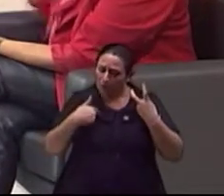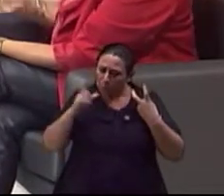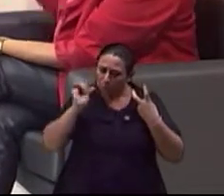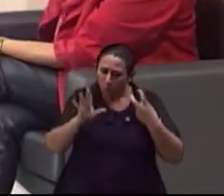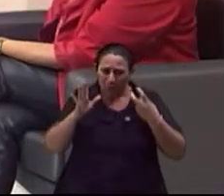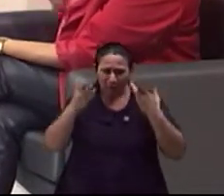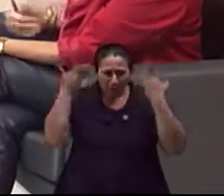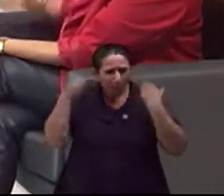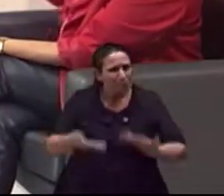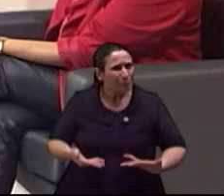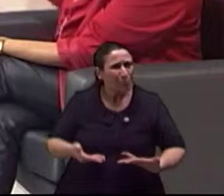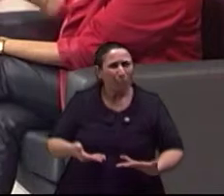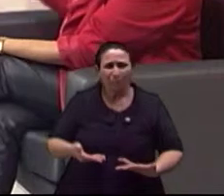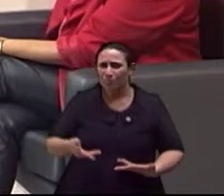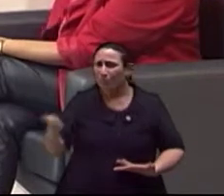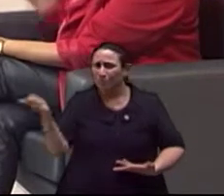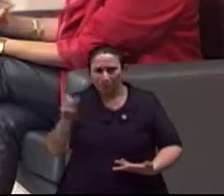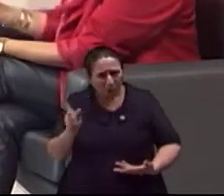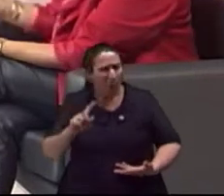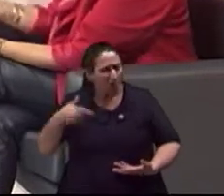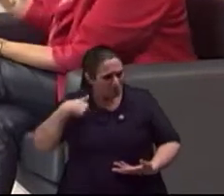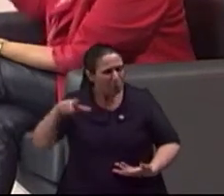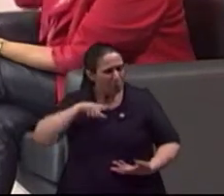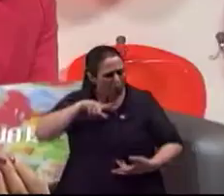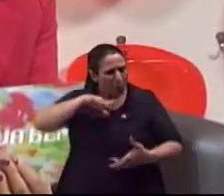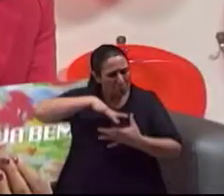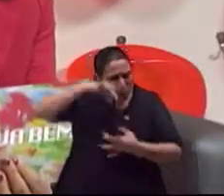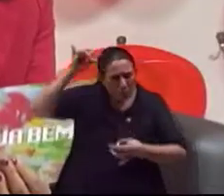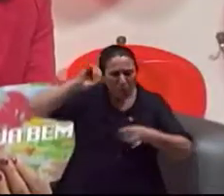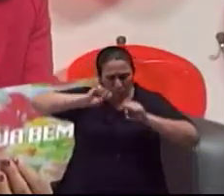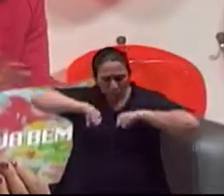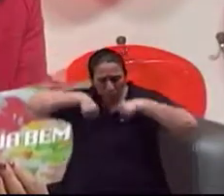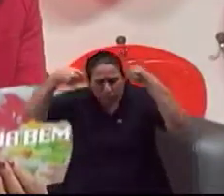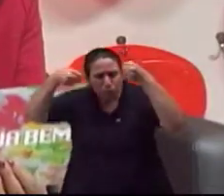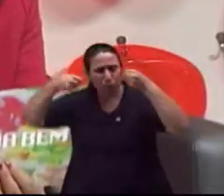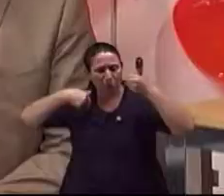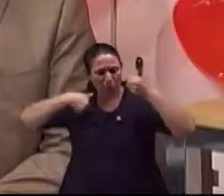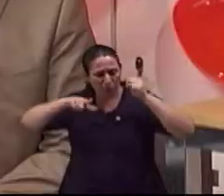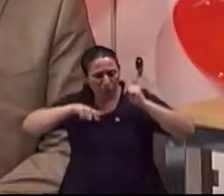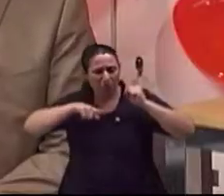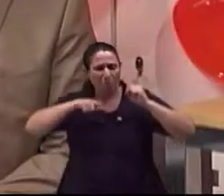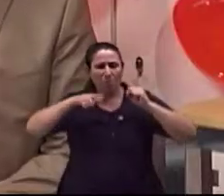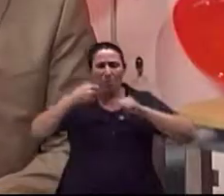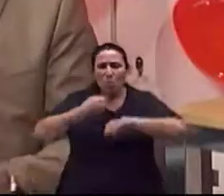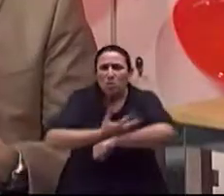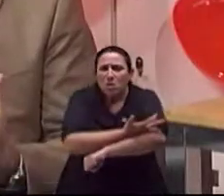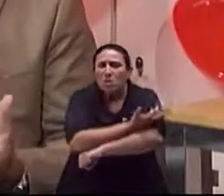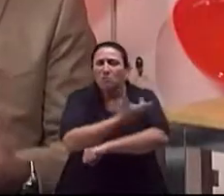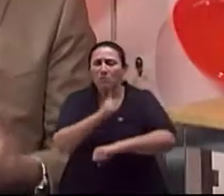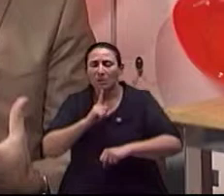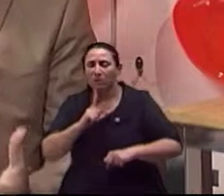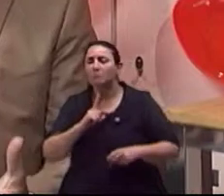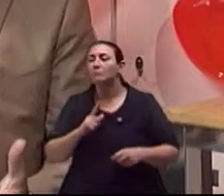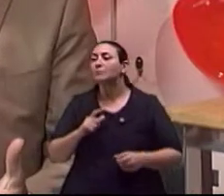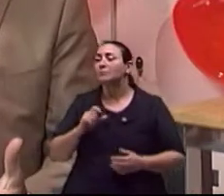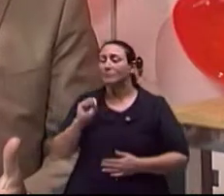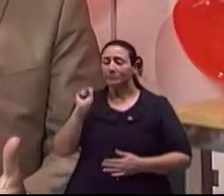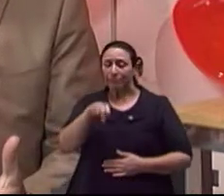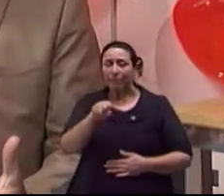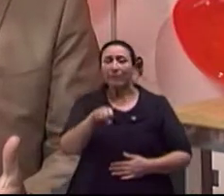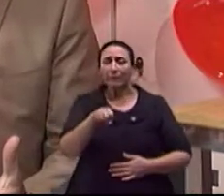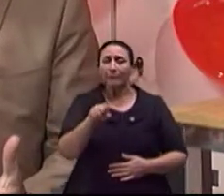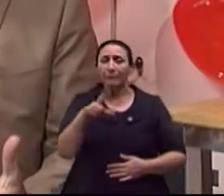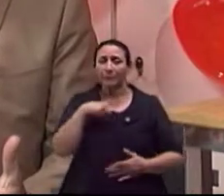isso aqui pele osso corpo mente e emoção é nós buscamos essa força maior nessa